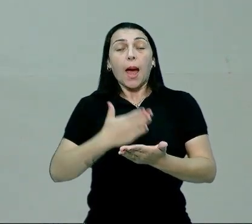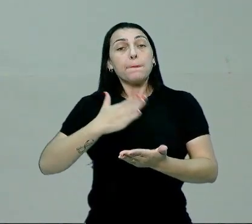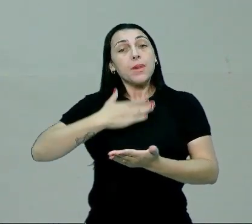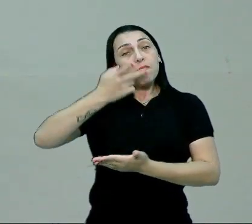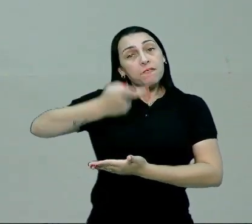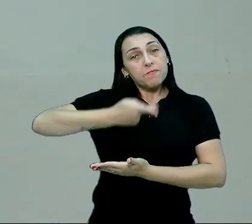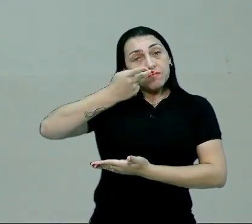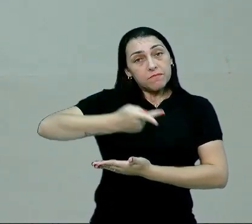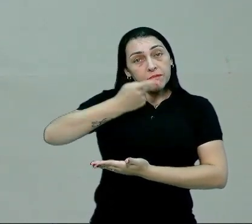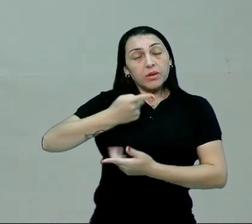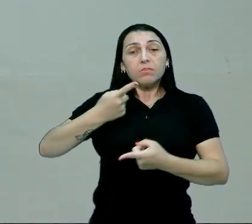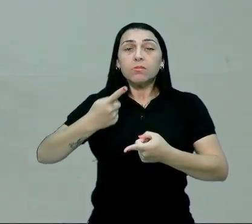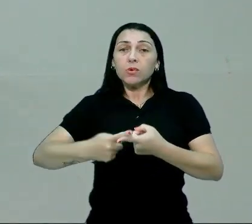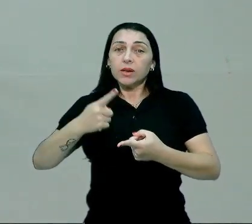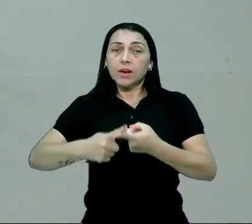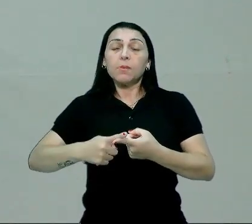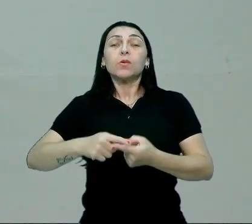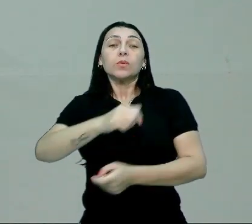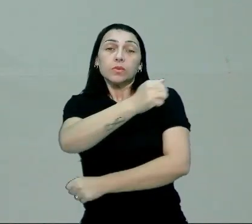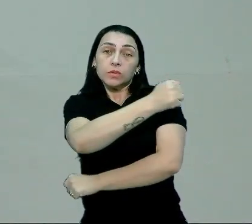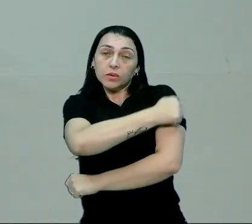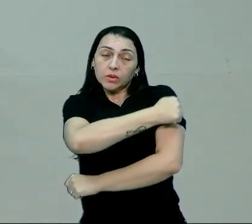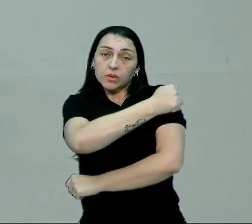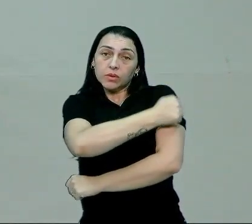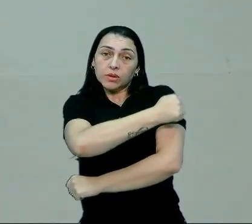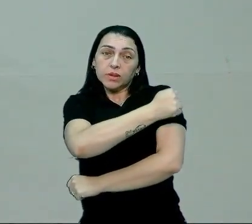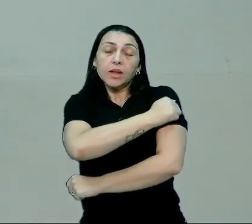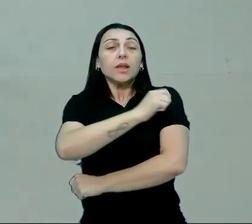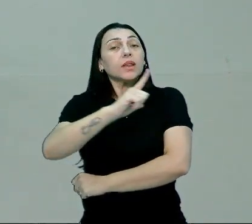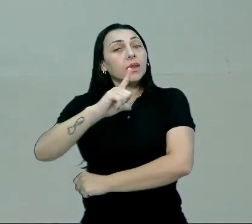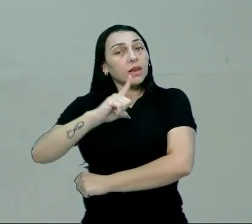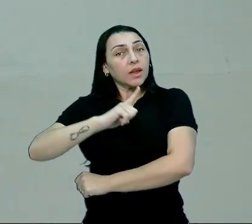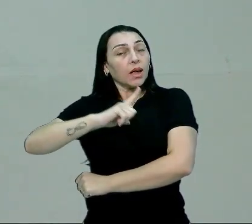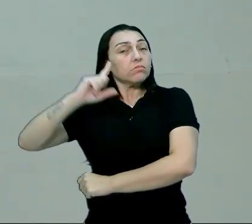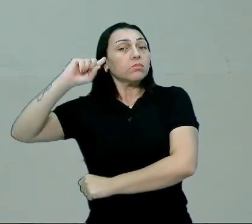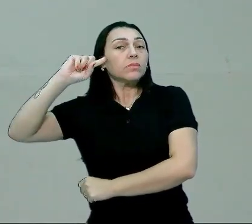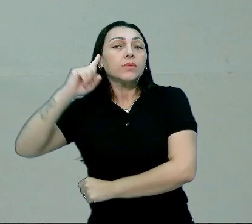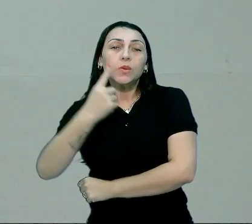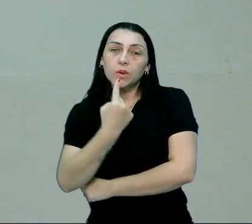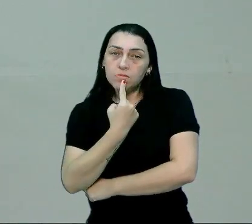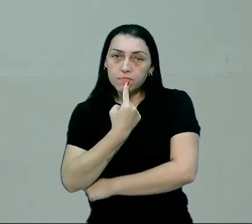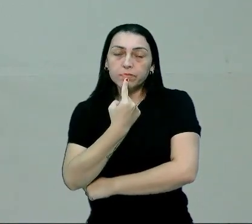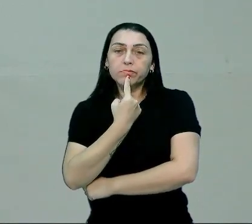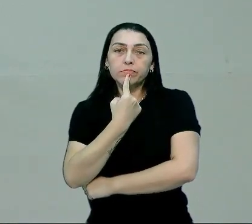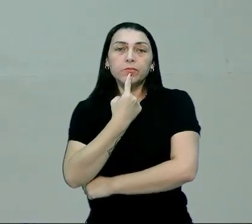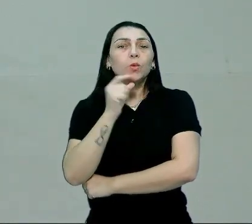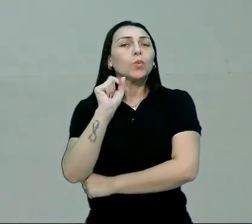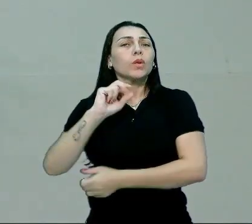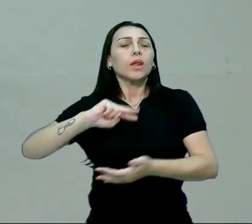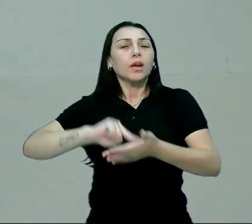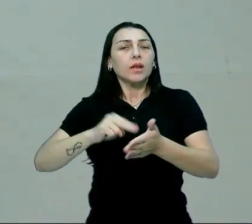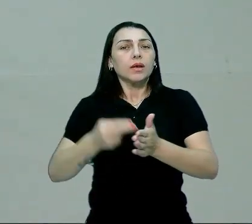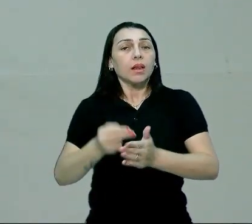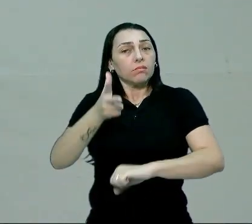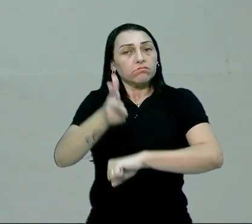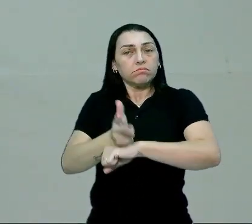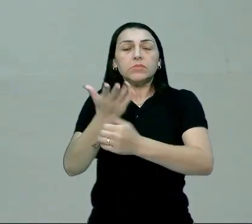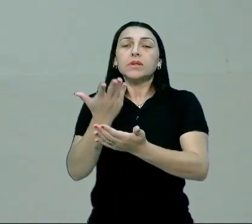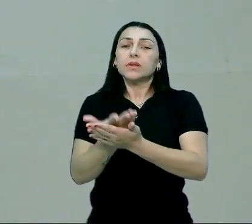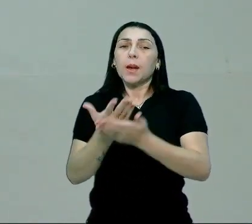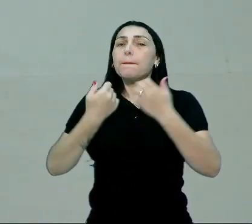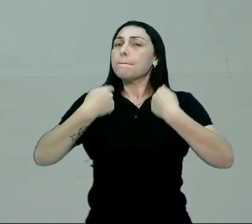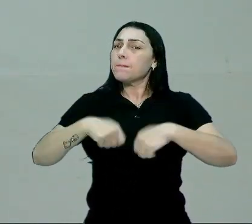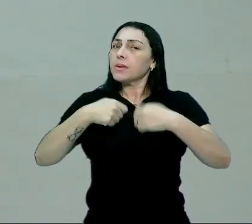minha fala. Porque para aqueles alunos que apresentam a deficiência da surdez, esta